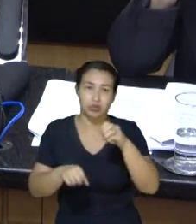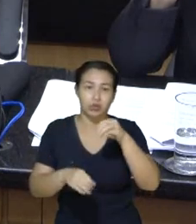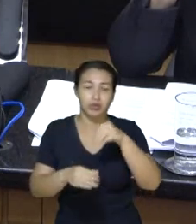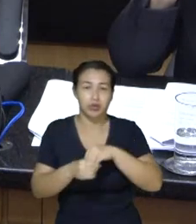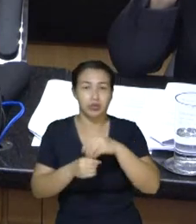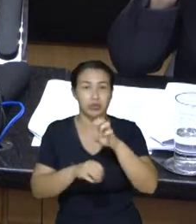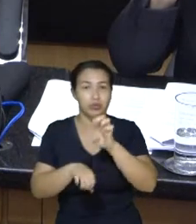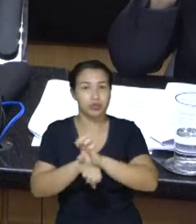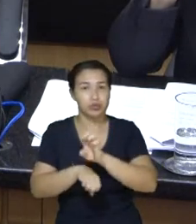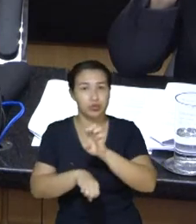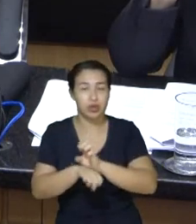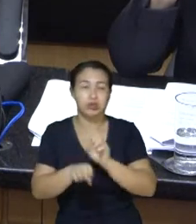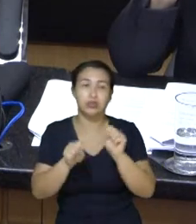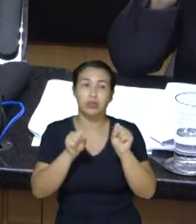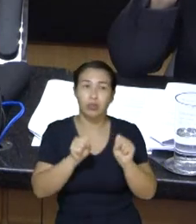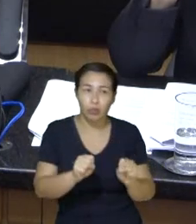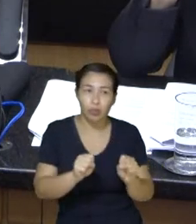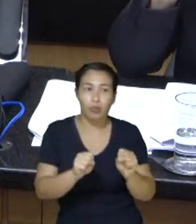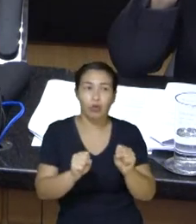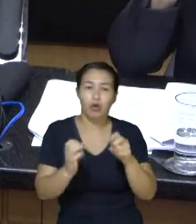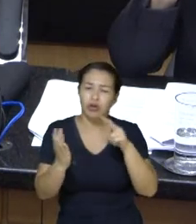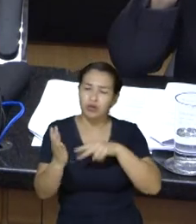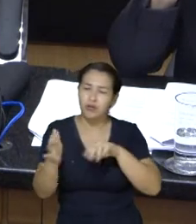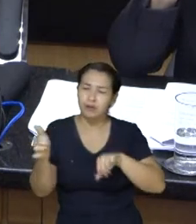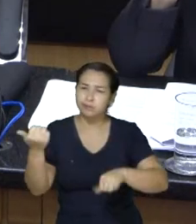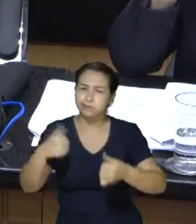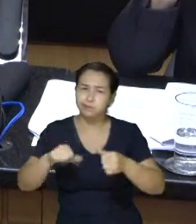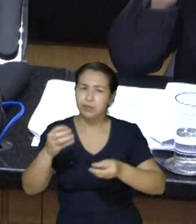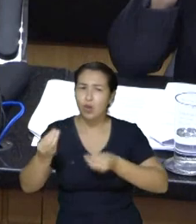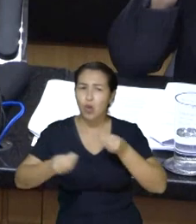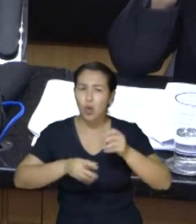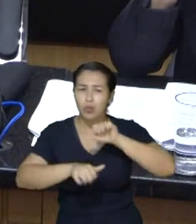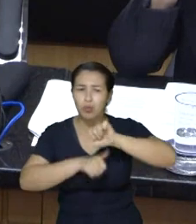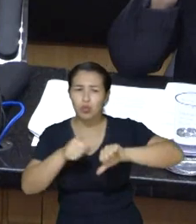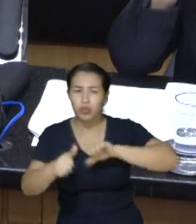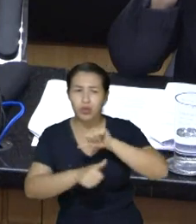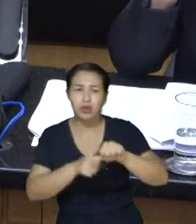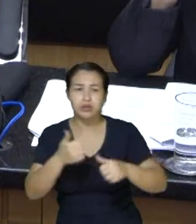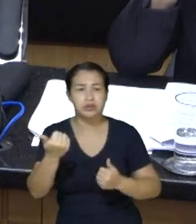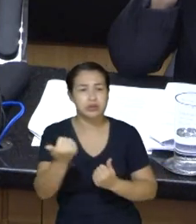fazer algumas avaliações futuras, principalmente de apoio